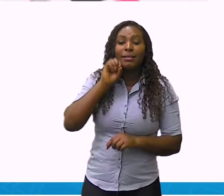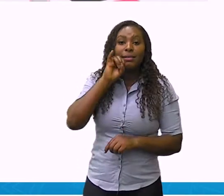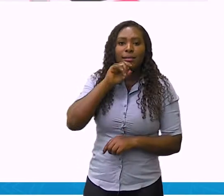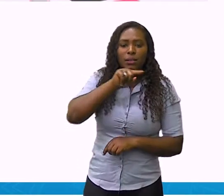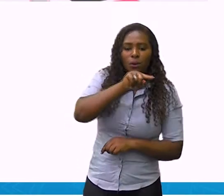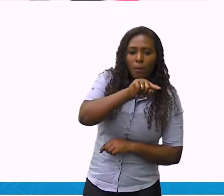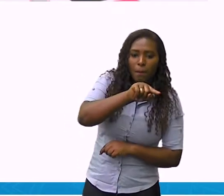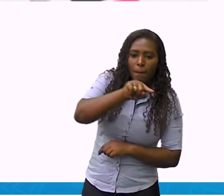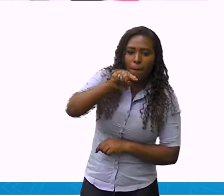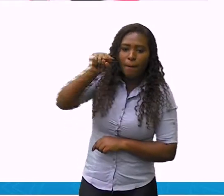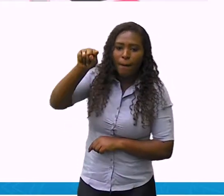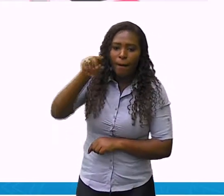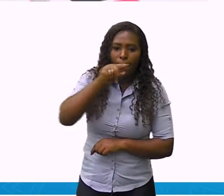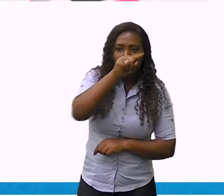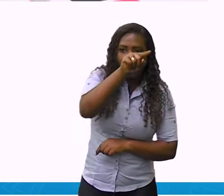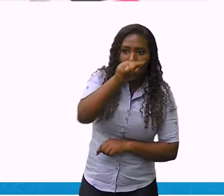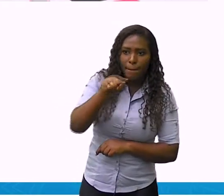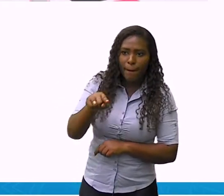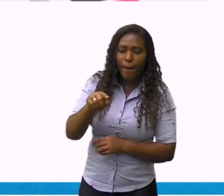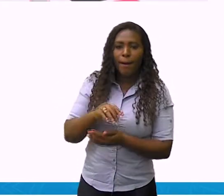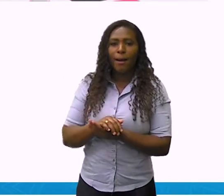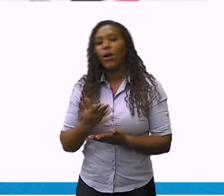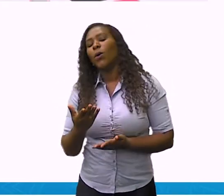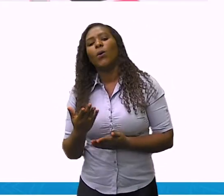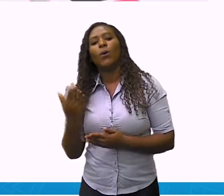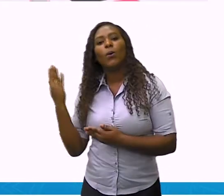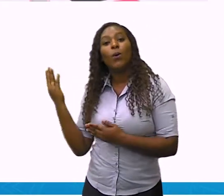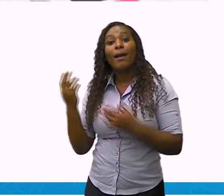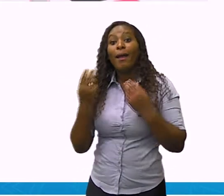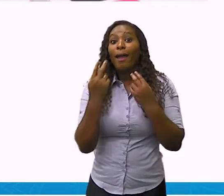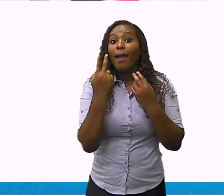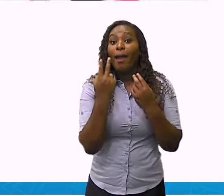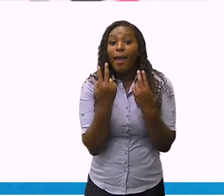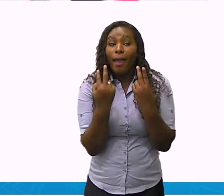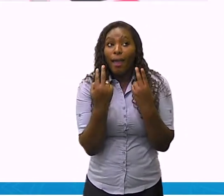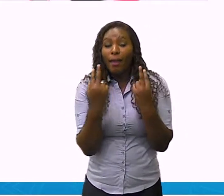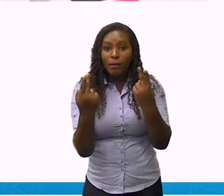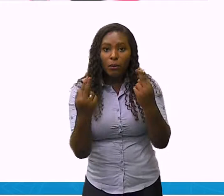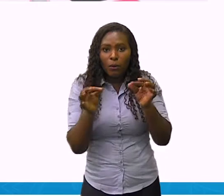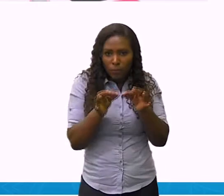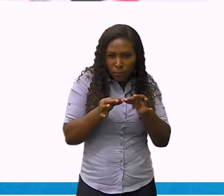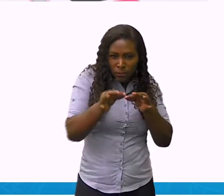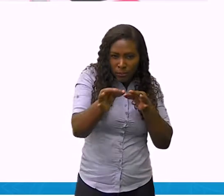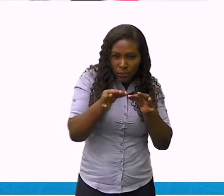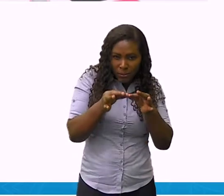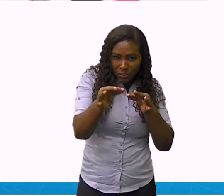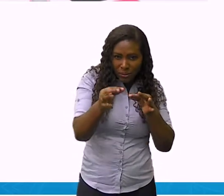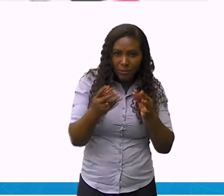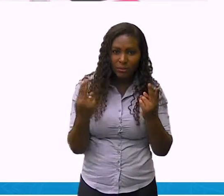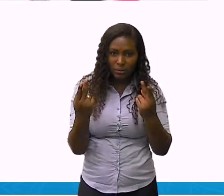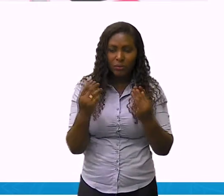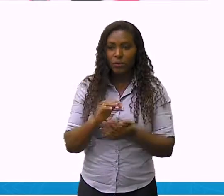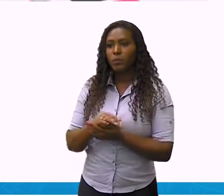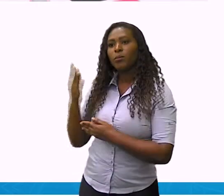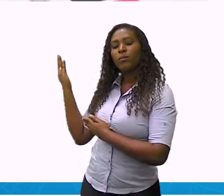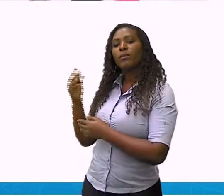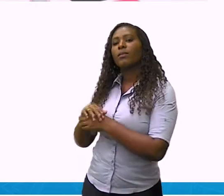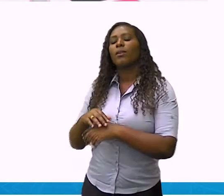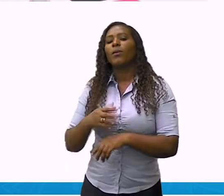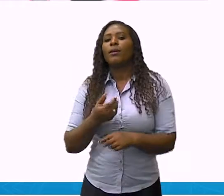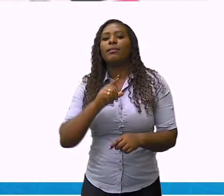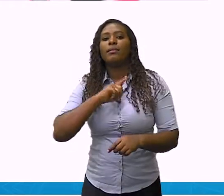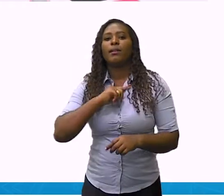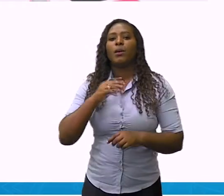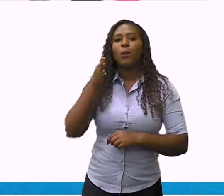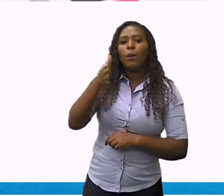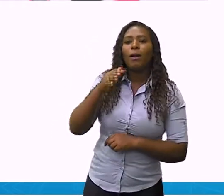este retângulo. Eu tenho o lado AD, o lado BC, que é paralelo, e eu tenho o lado AB